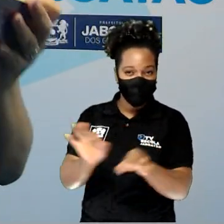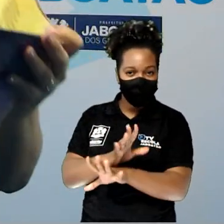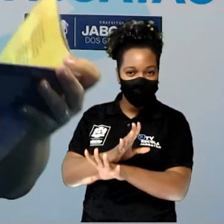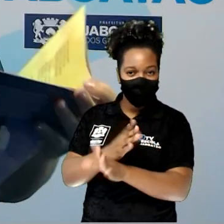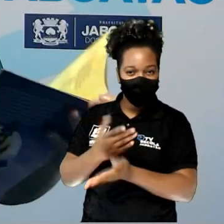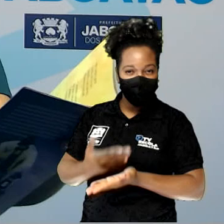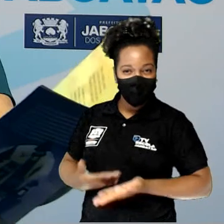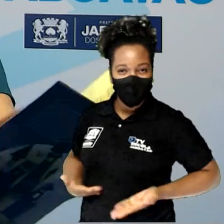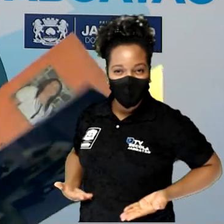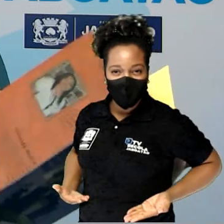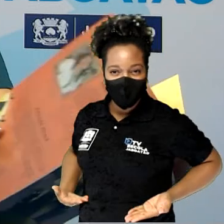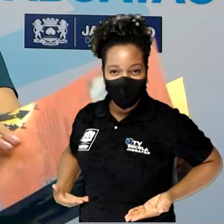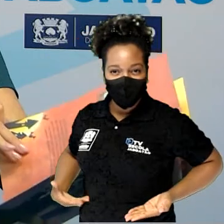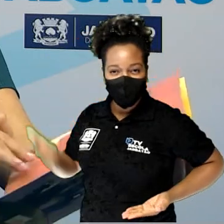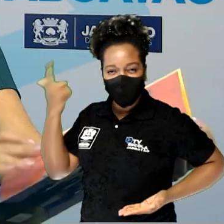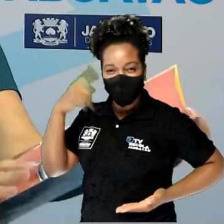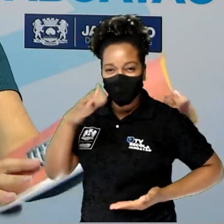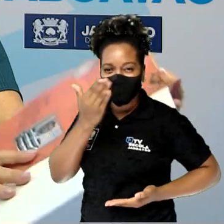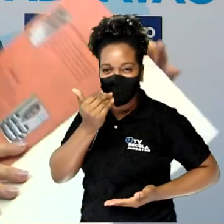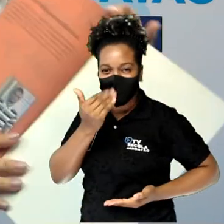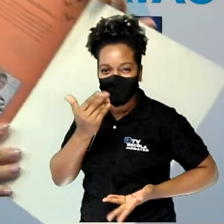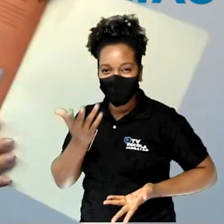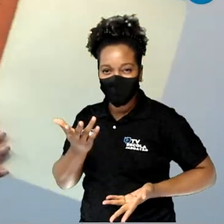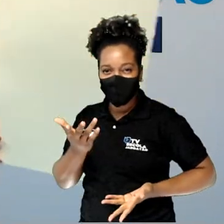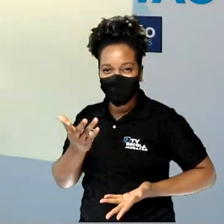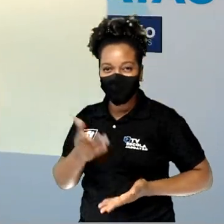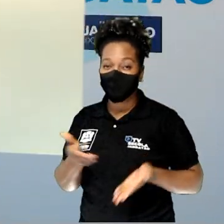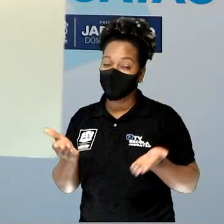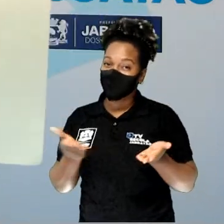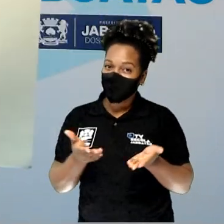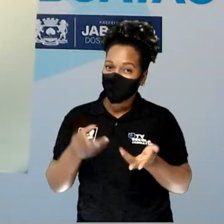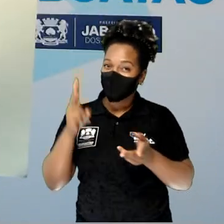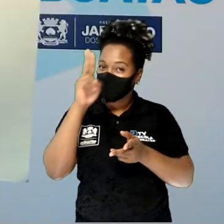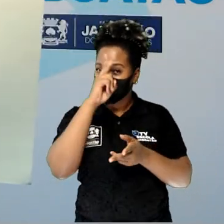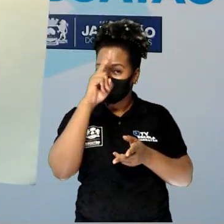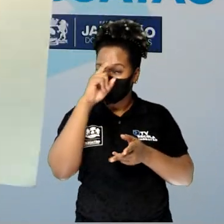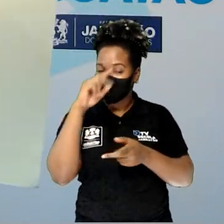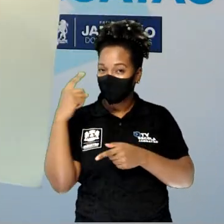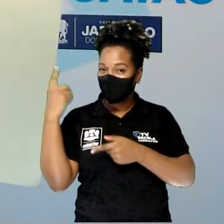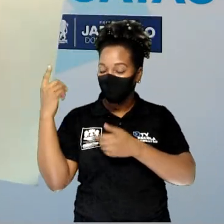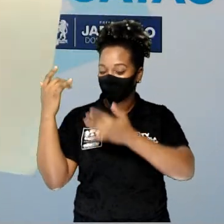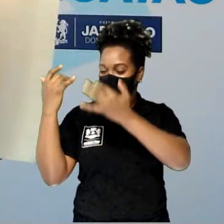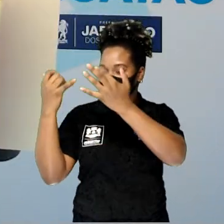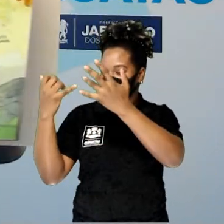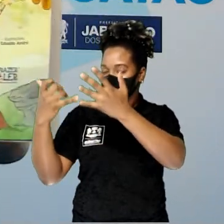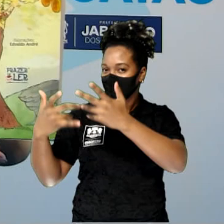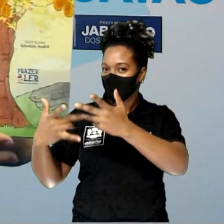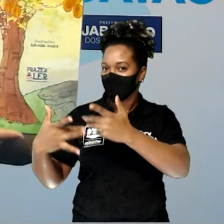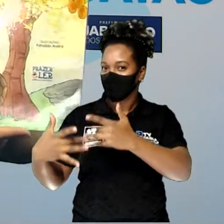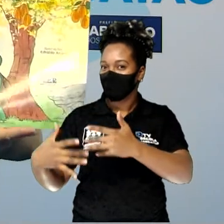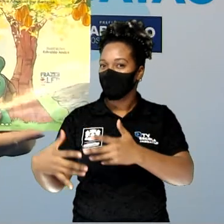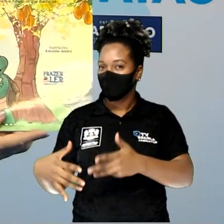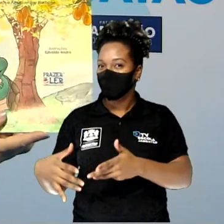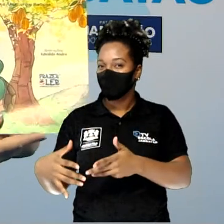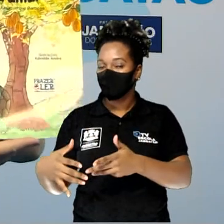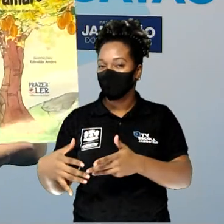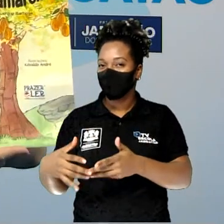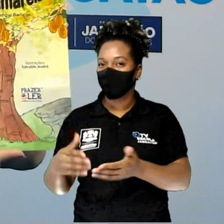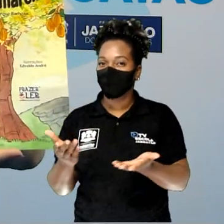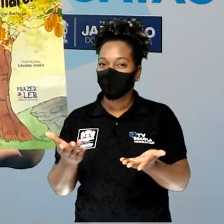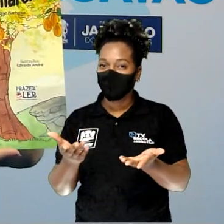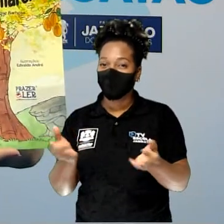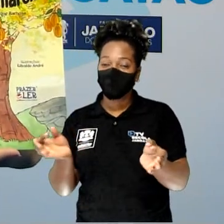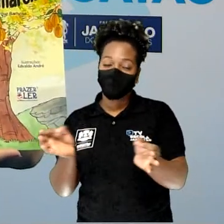fome. E assim, assim, a história recontada pela nossa amiga professora Analice